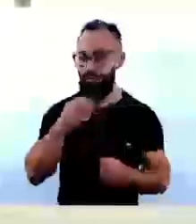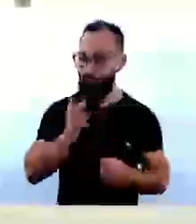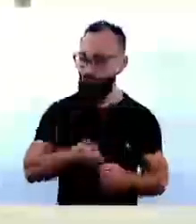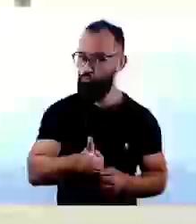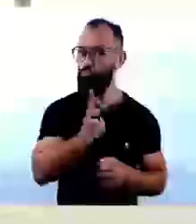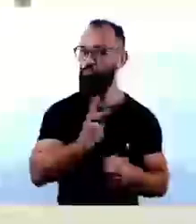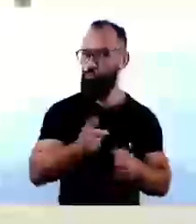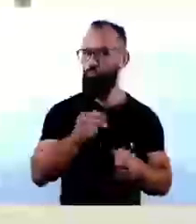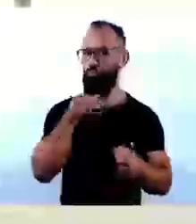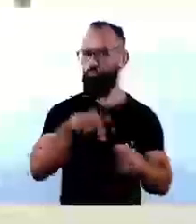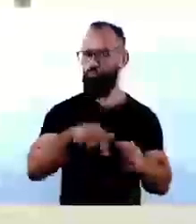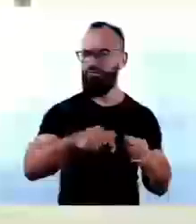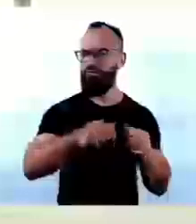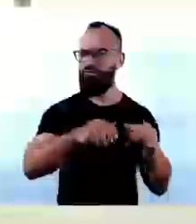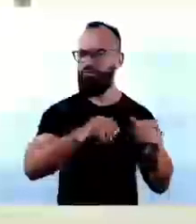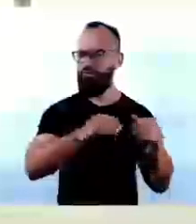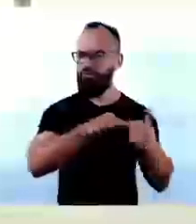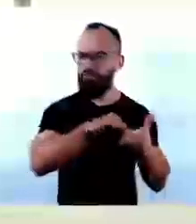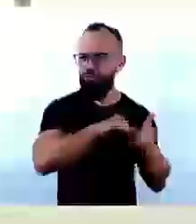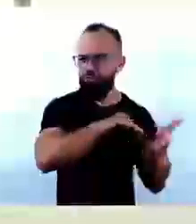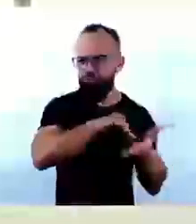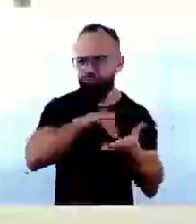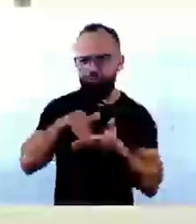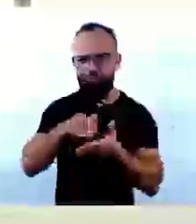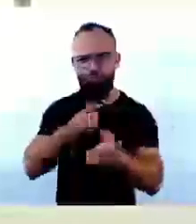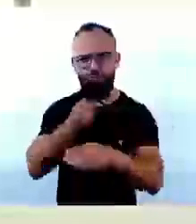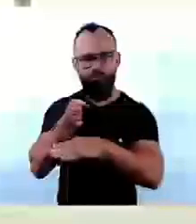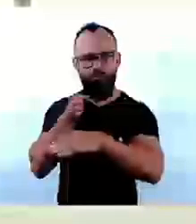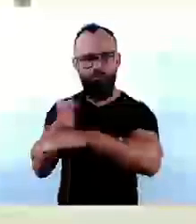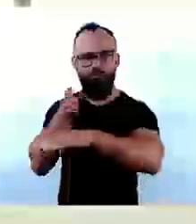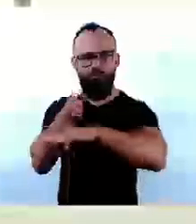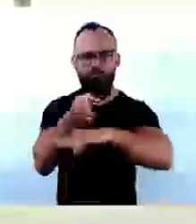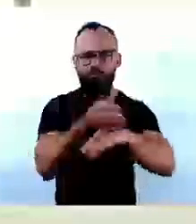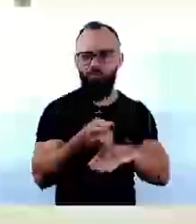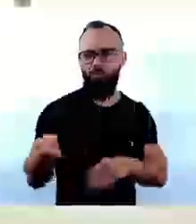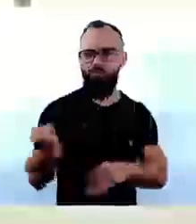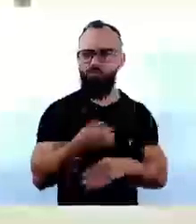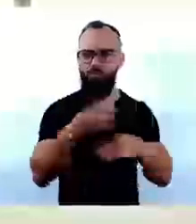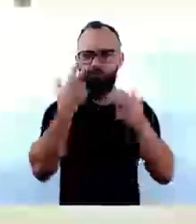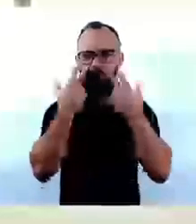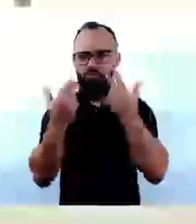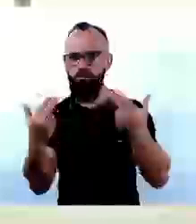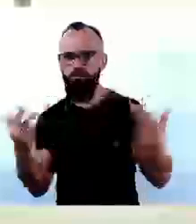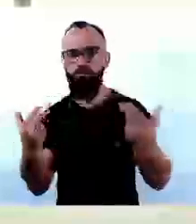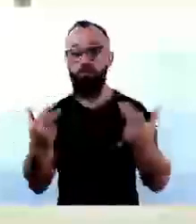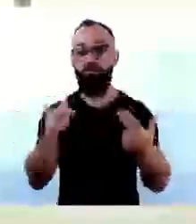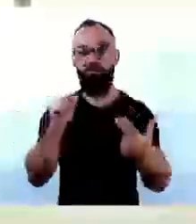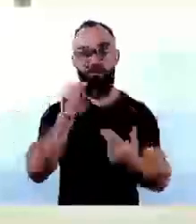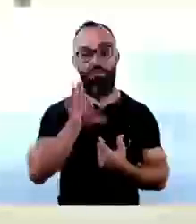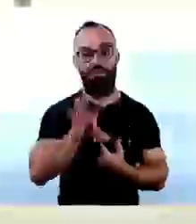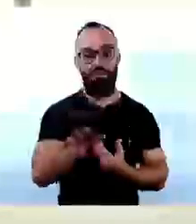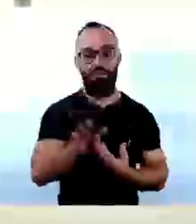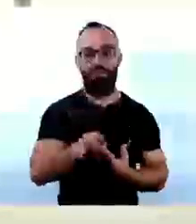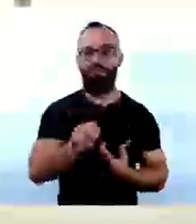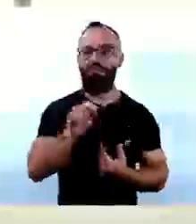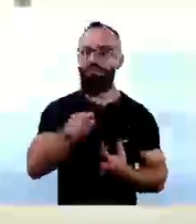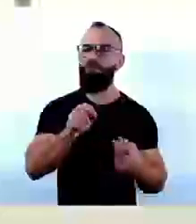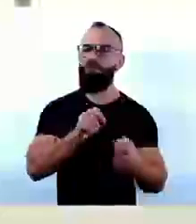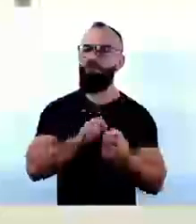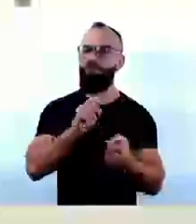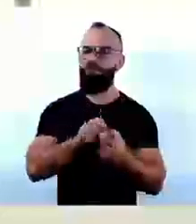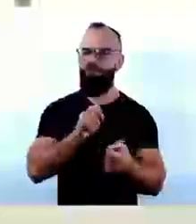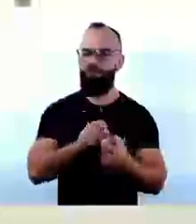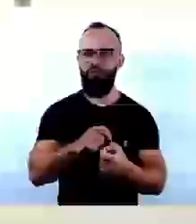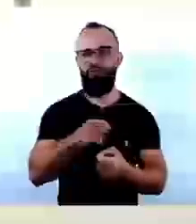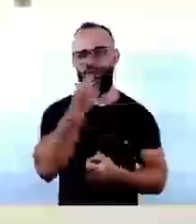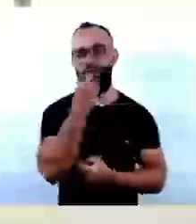exige novas modalidades novas ações né do parlamentar e isso né vem sendo feito de forma bem bem